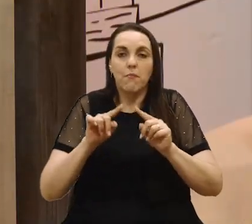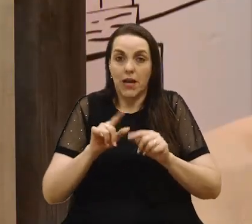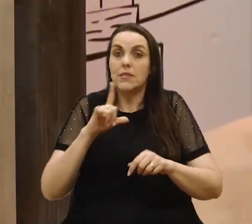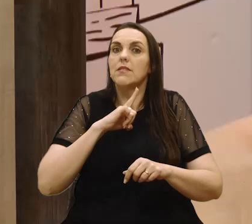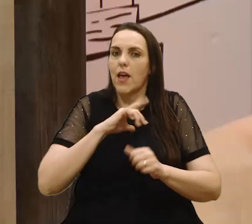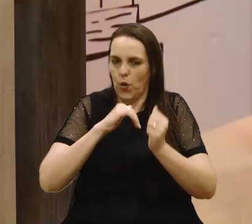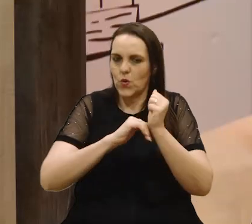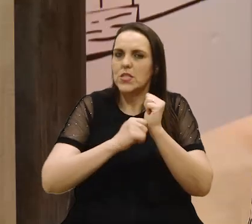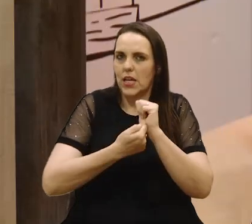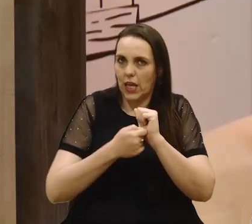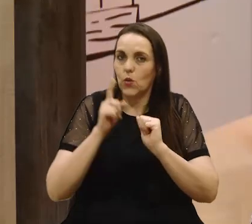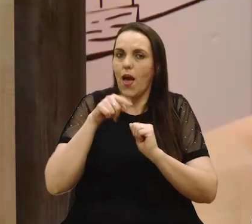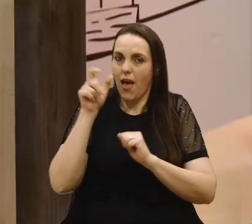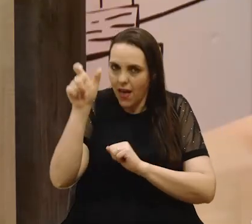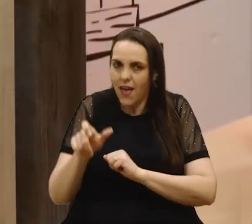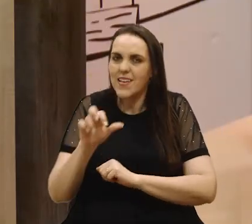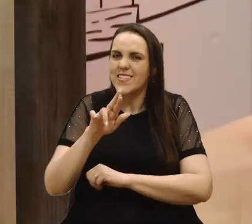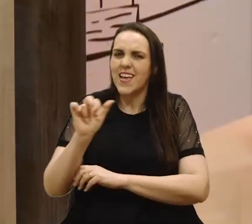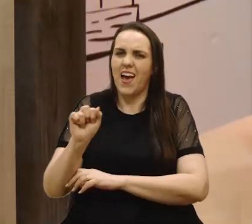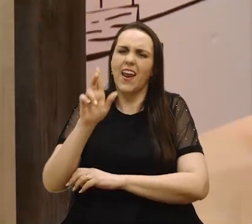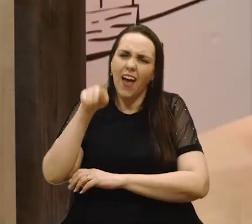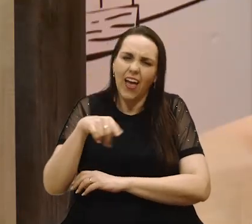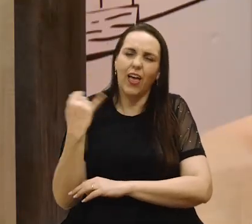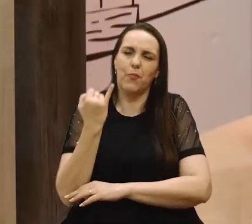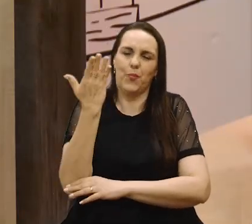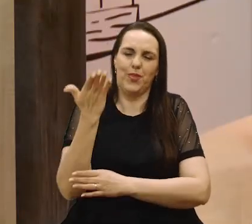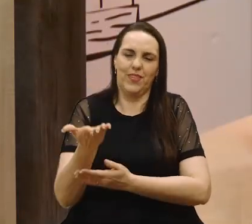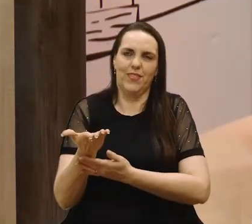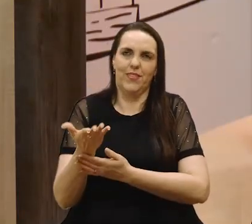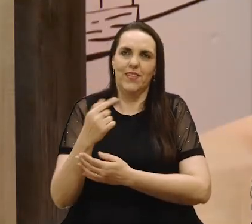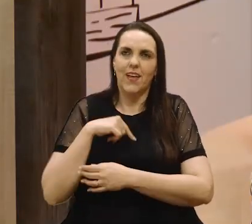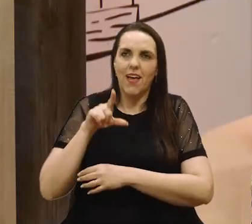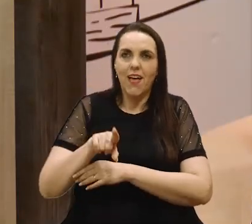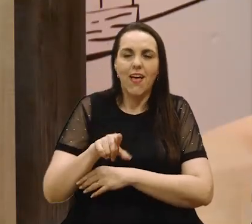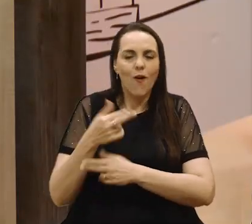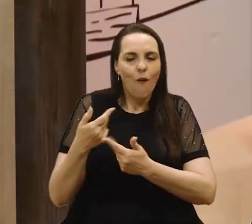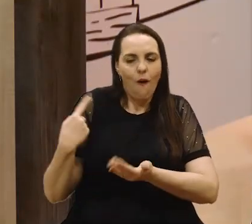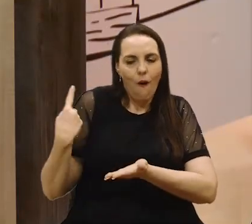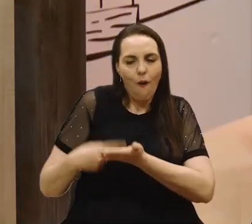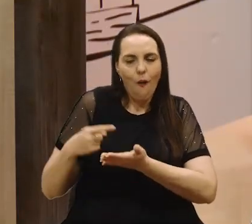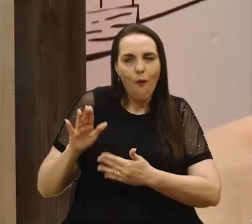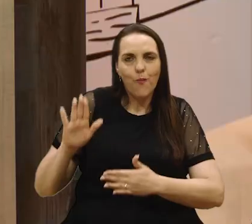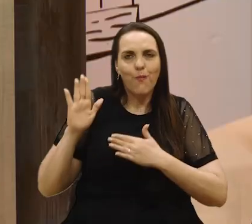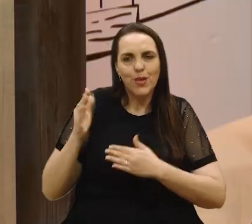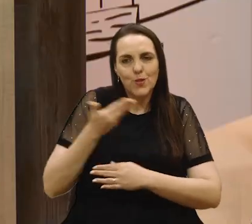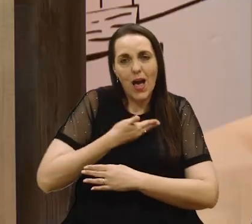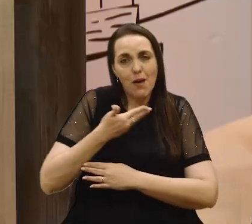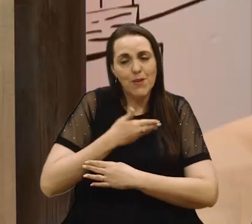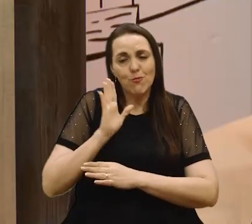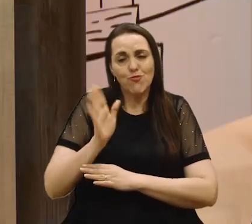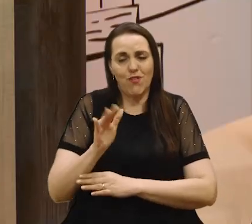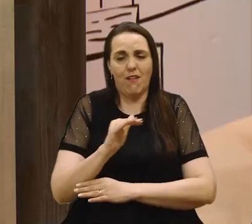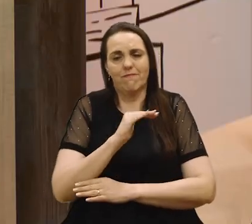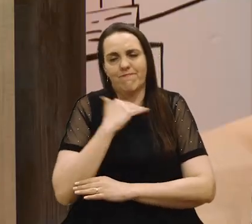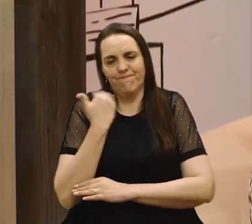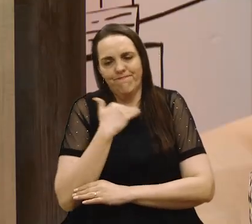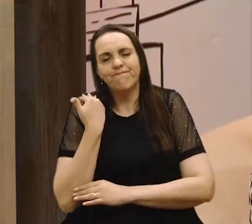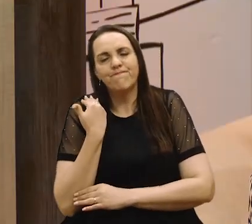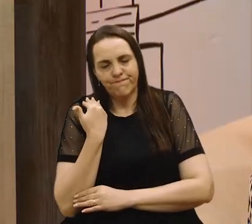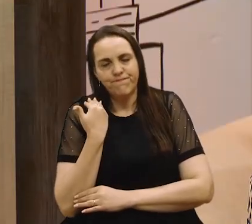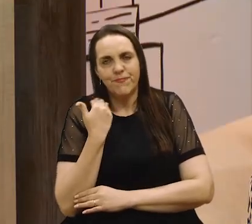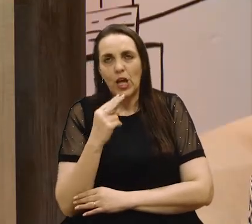Mas existe um grande segredo que para ela é muito importante isso, que ela tem uma questão de um compromisso com os amigos que não estão mais